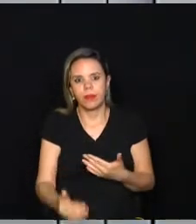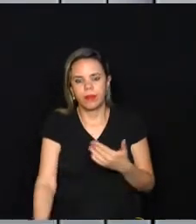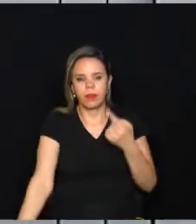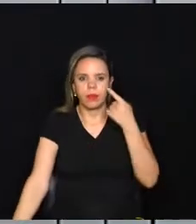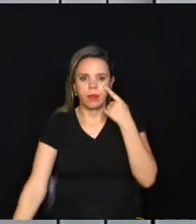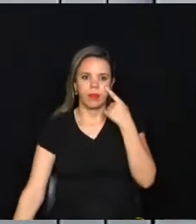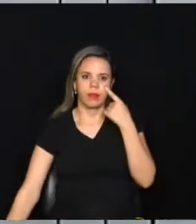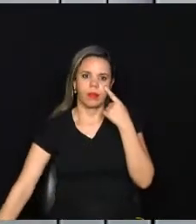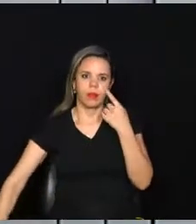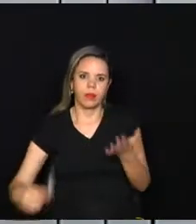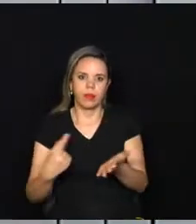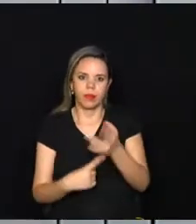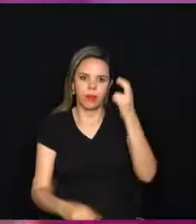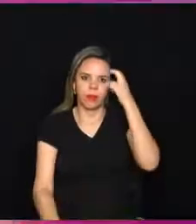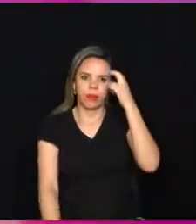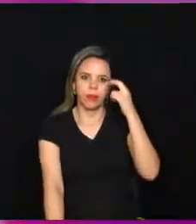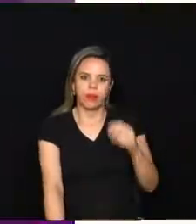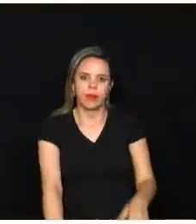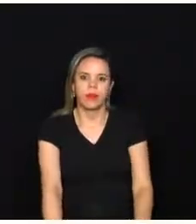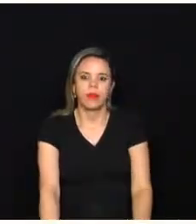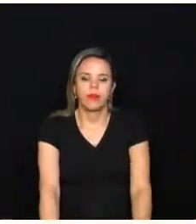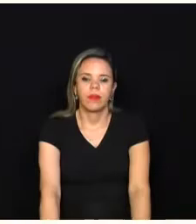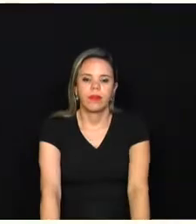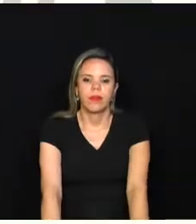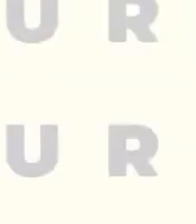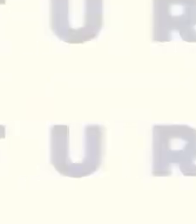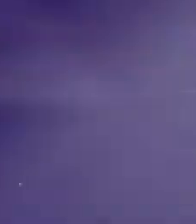fique com a Agenda Cultural.